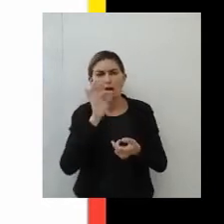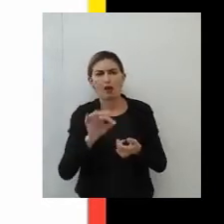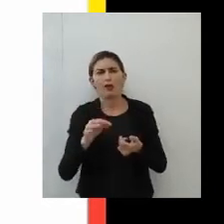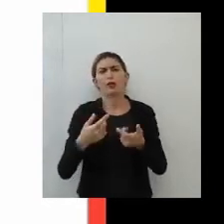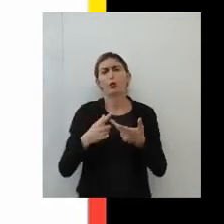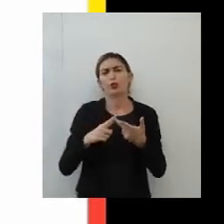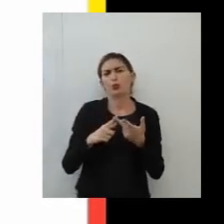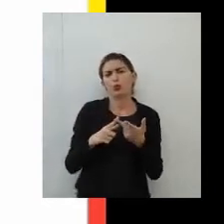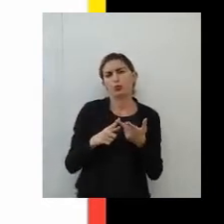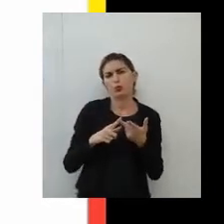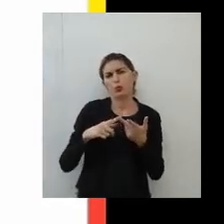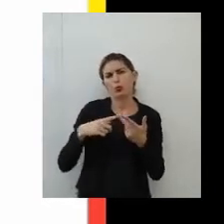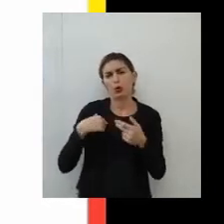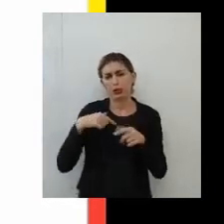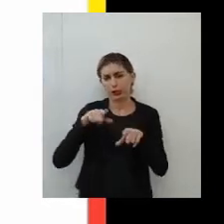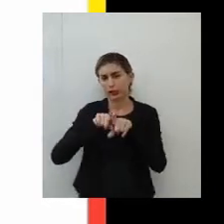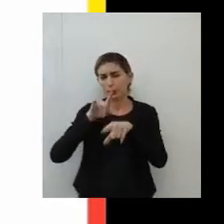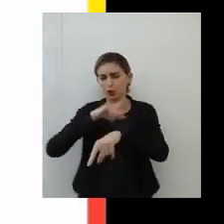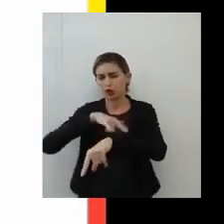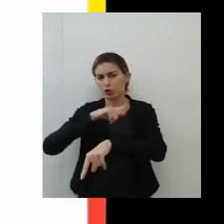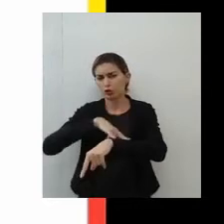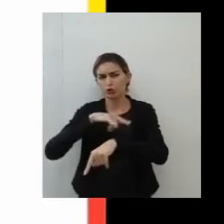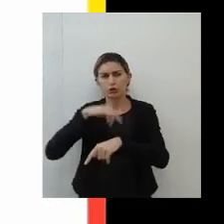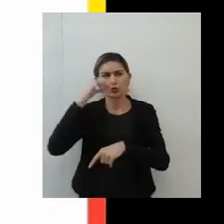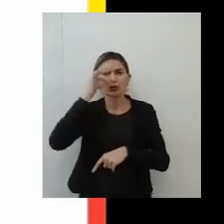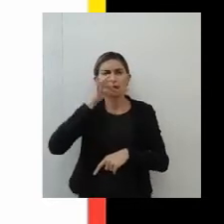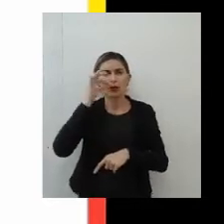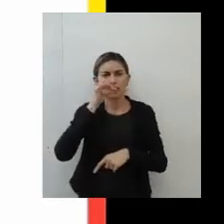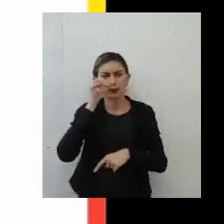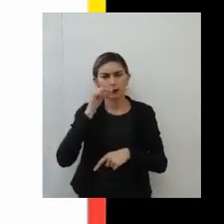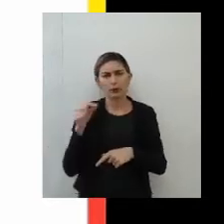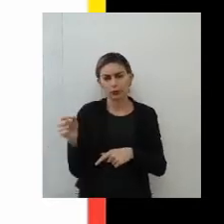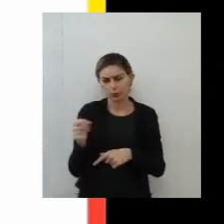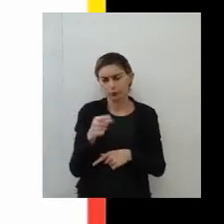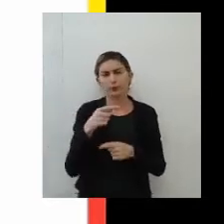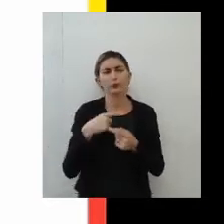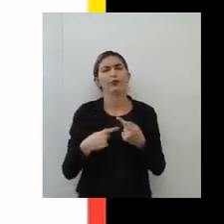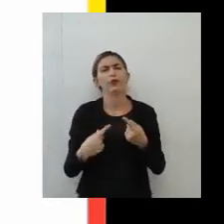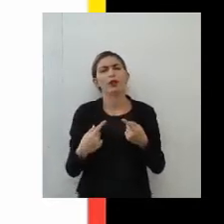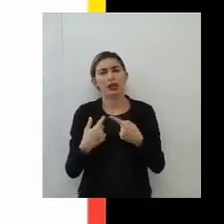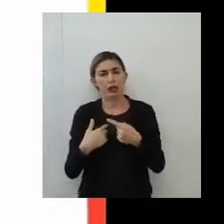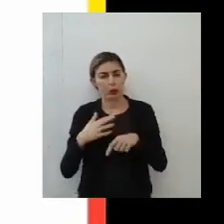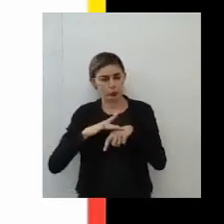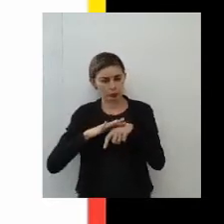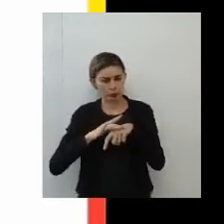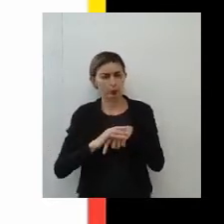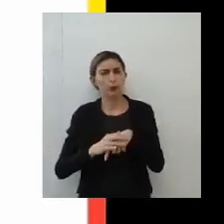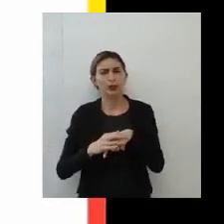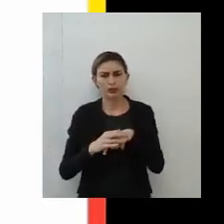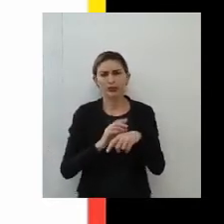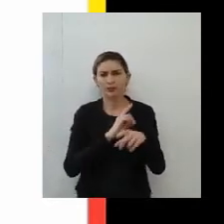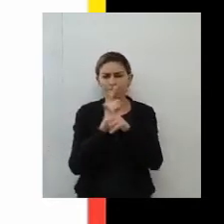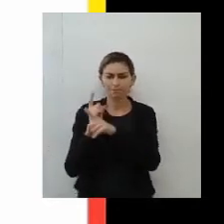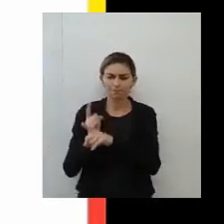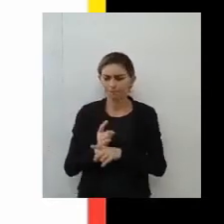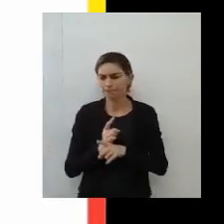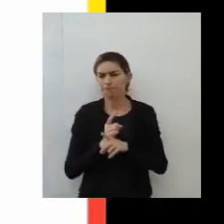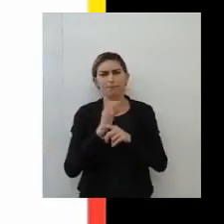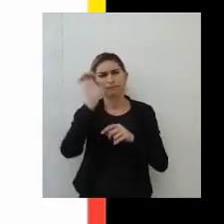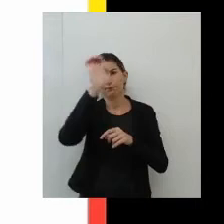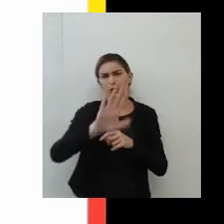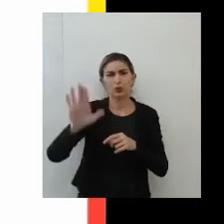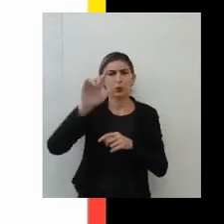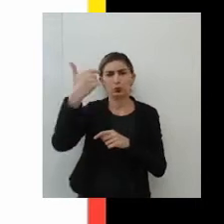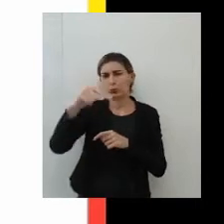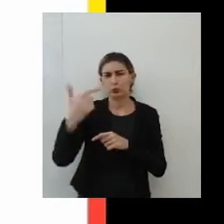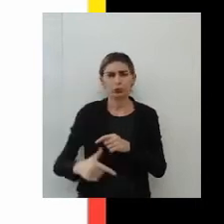Lembro também que era transmitido pela urina do rato, hein, gente? Era uma doença exótica contra a qual os organismos dos europeus